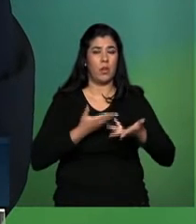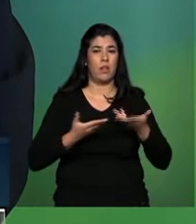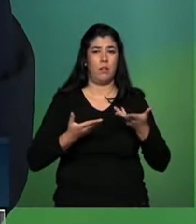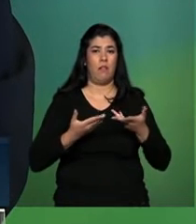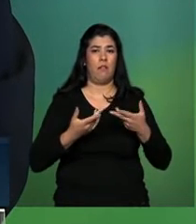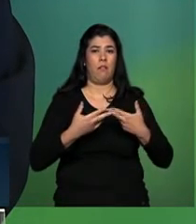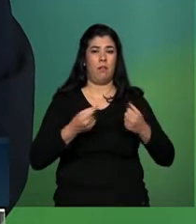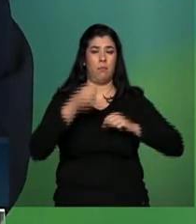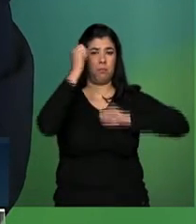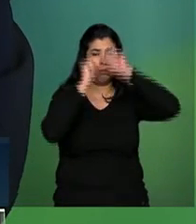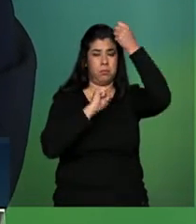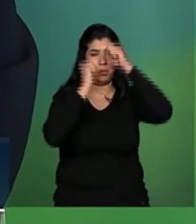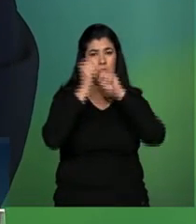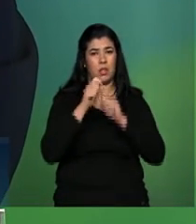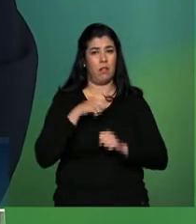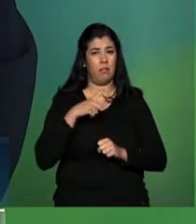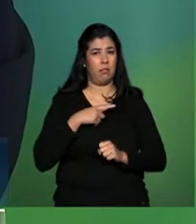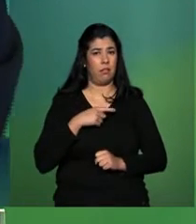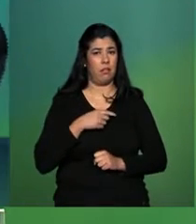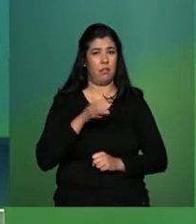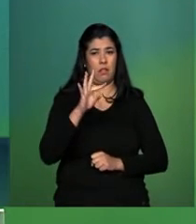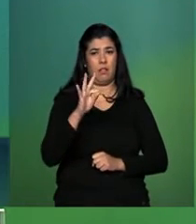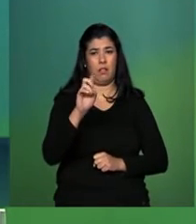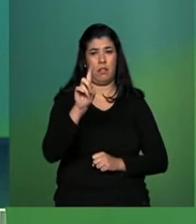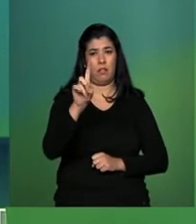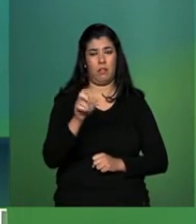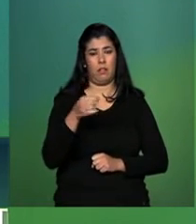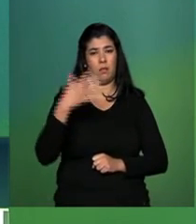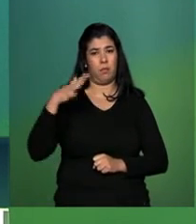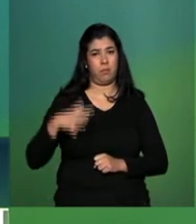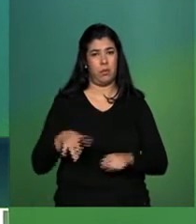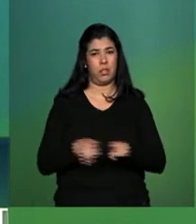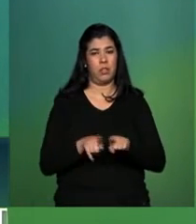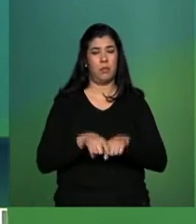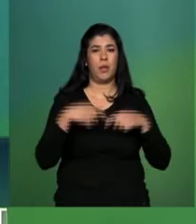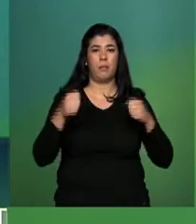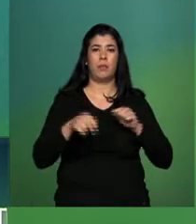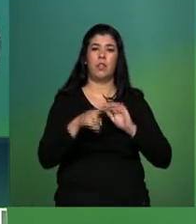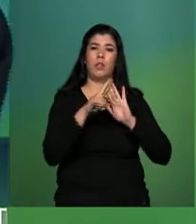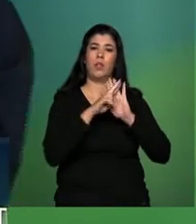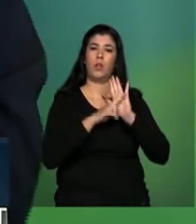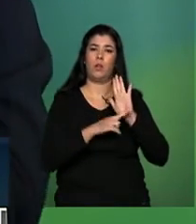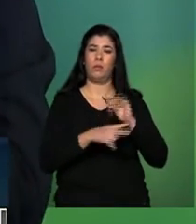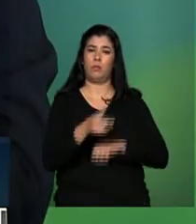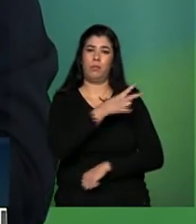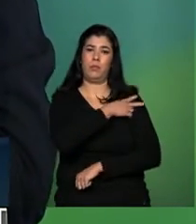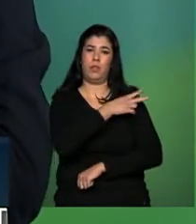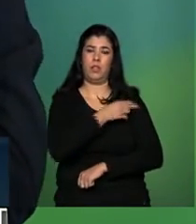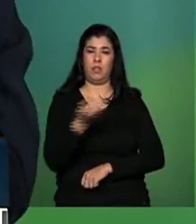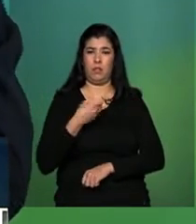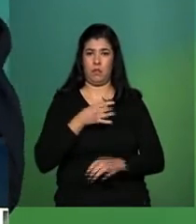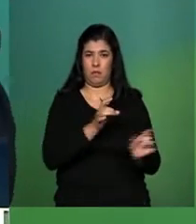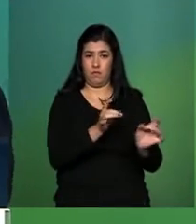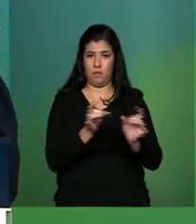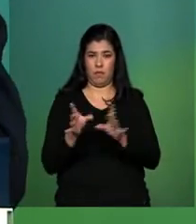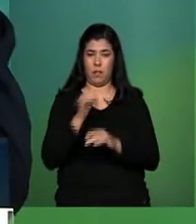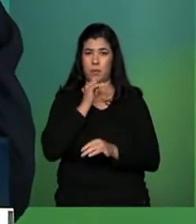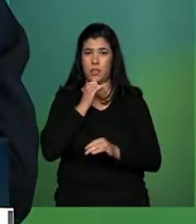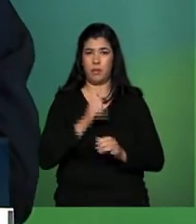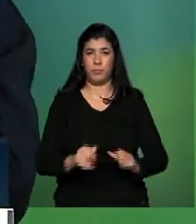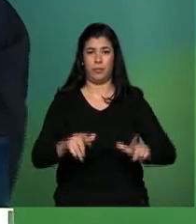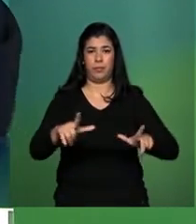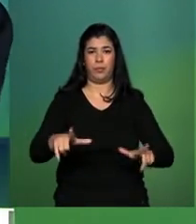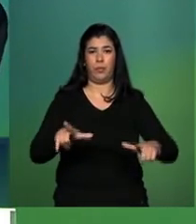são baixas. A questão lá é harmonizar normas técnicas. Eu quero vender um produto cerâmico no